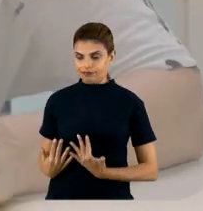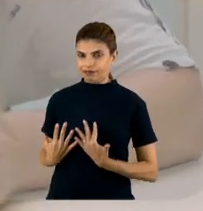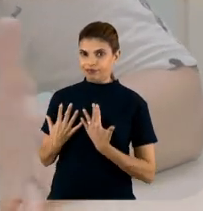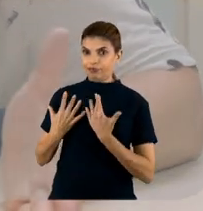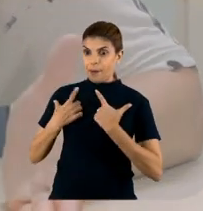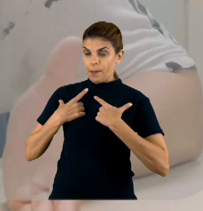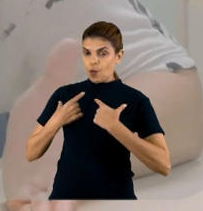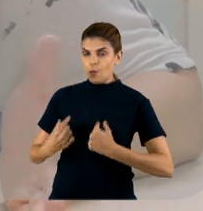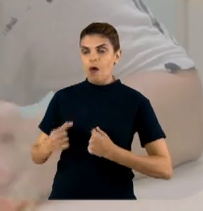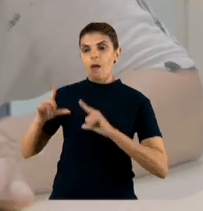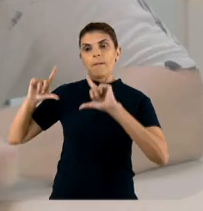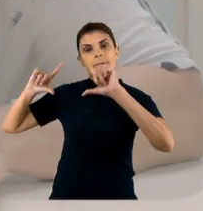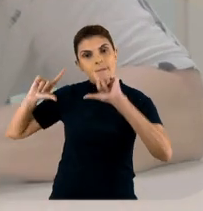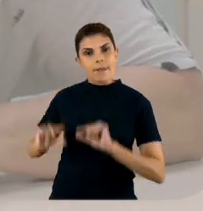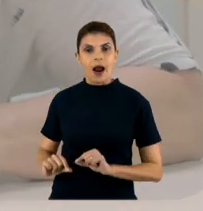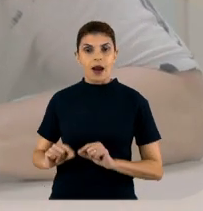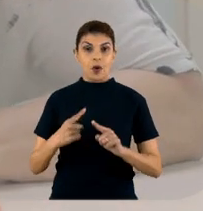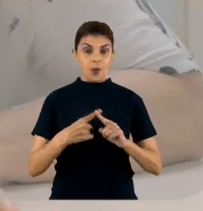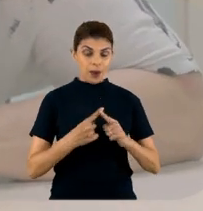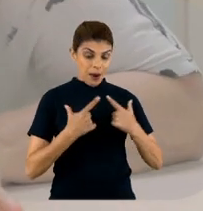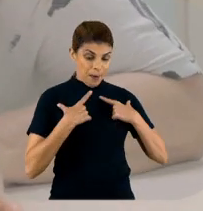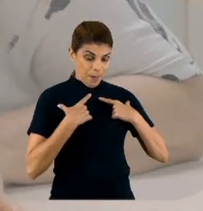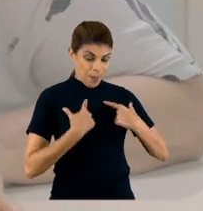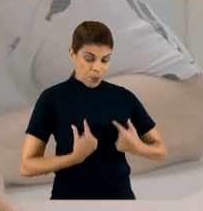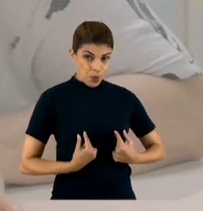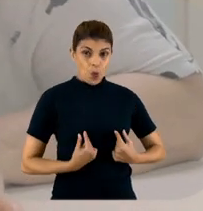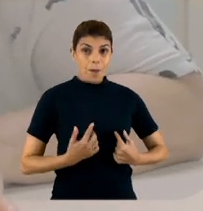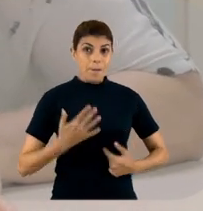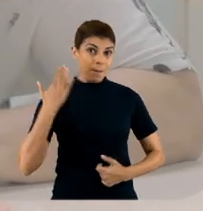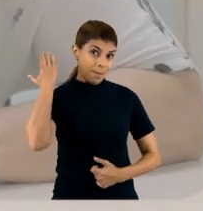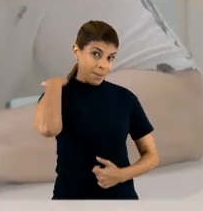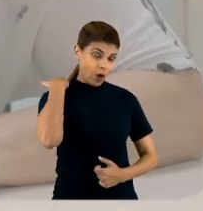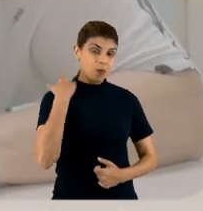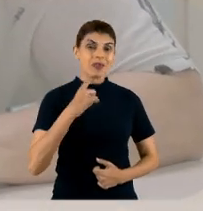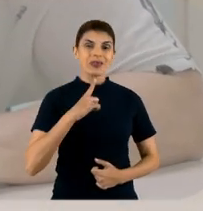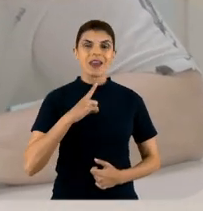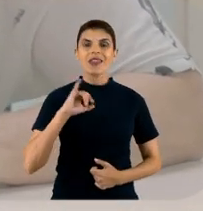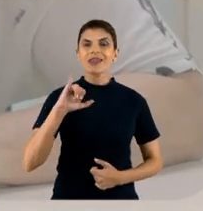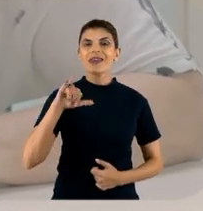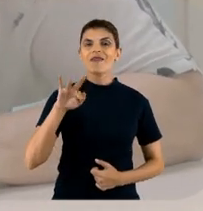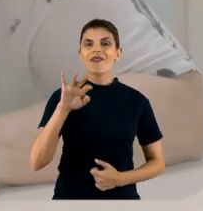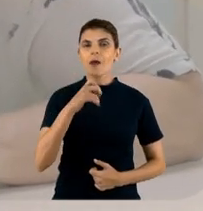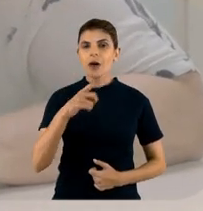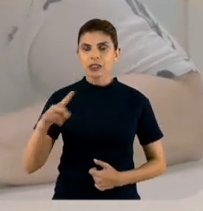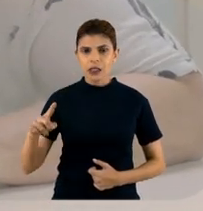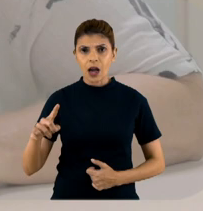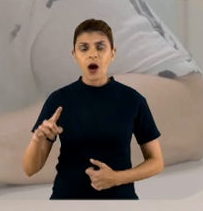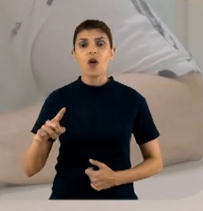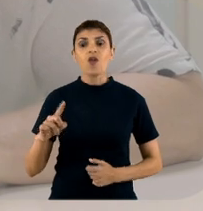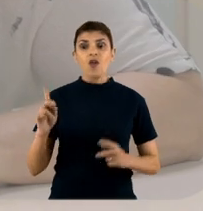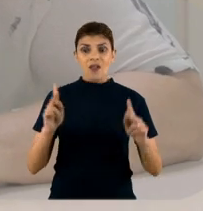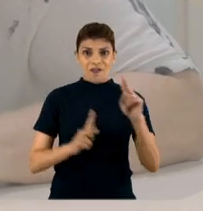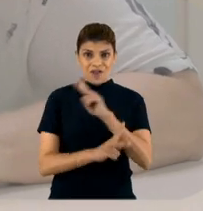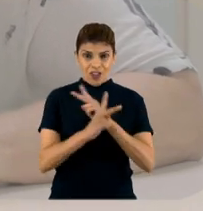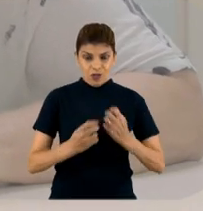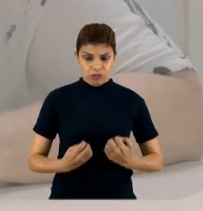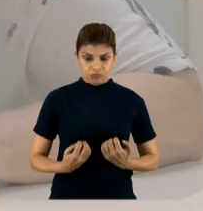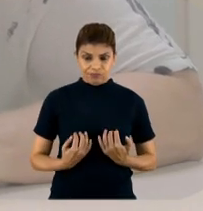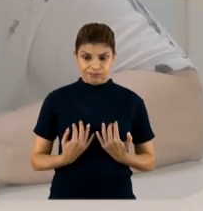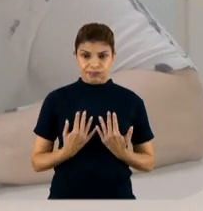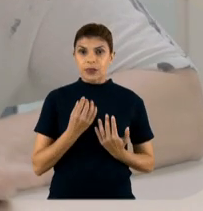pulmão tem que ser baixo porque quando o pulmão tá inflamado a própria ventilação mecânica é agressiva ao